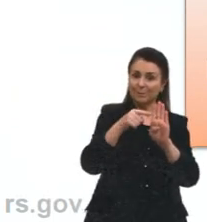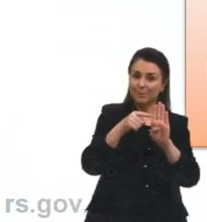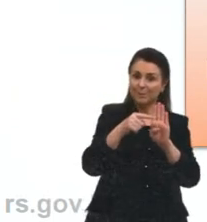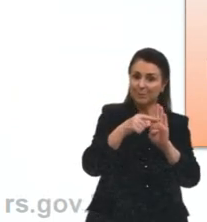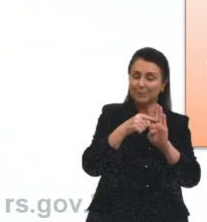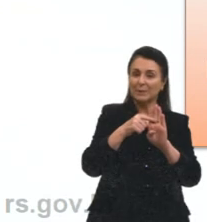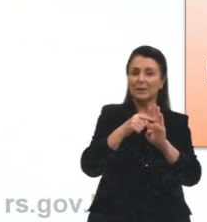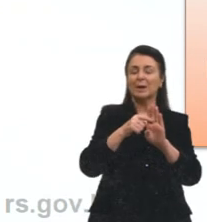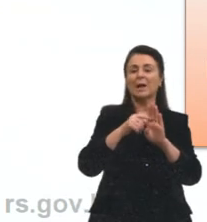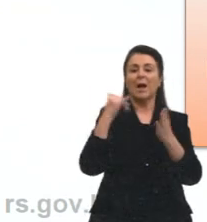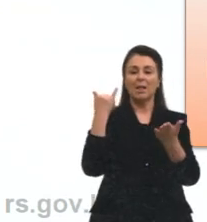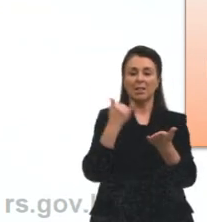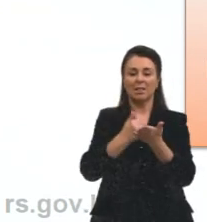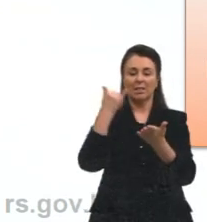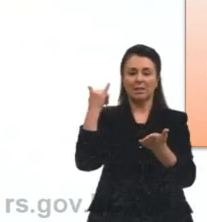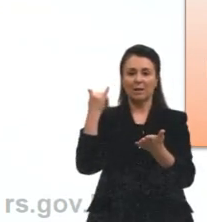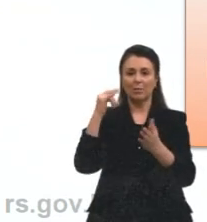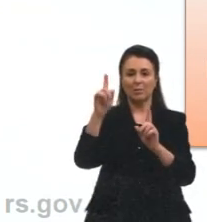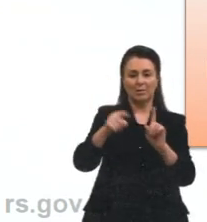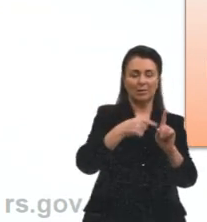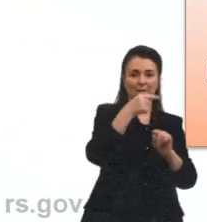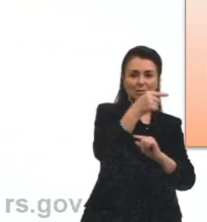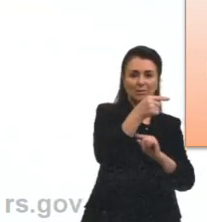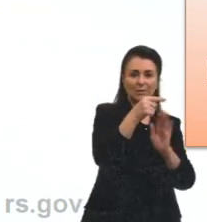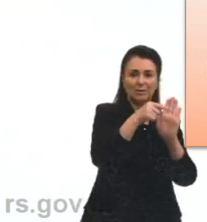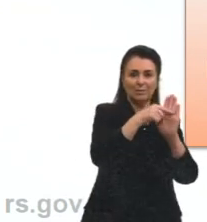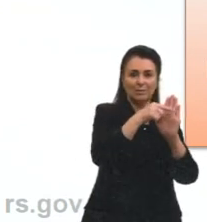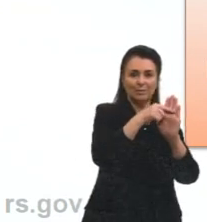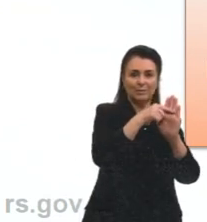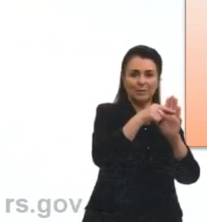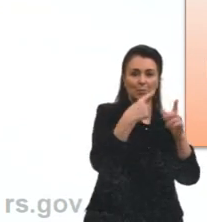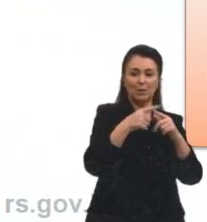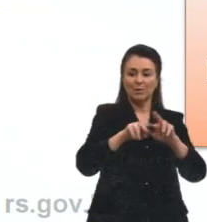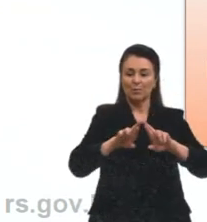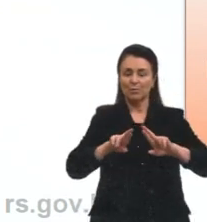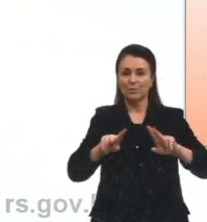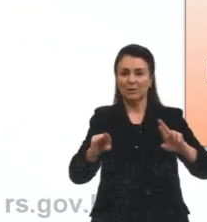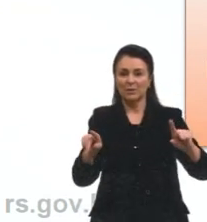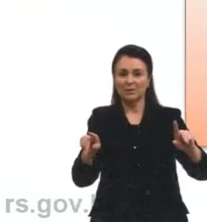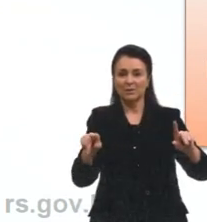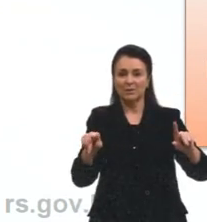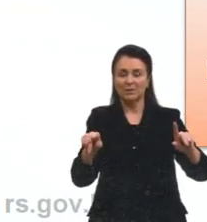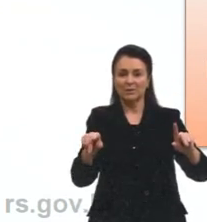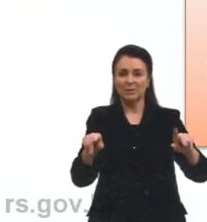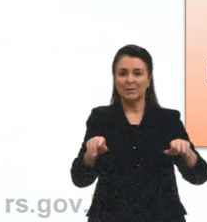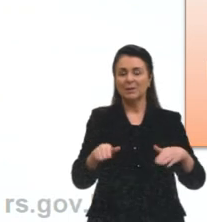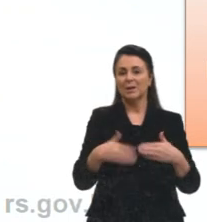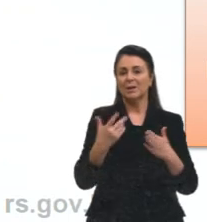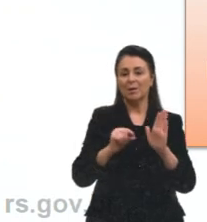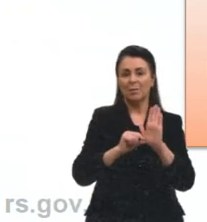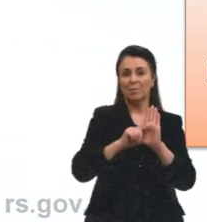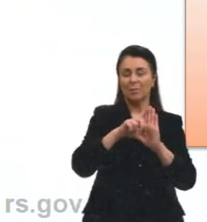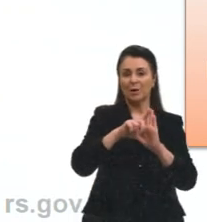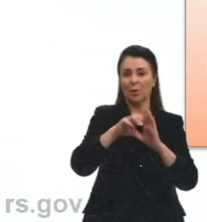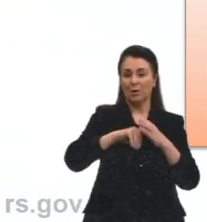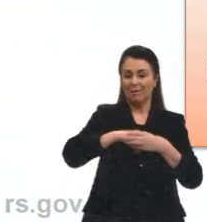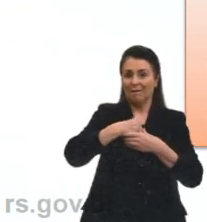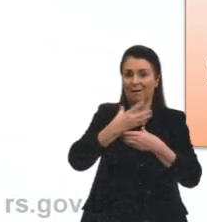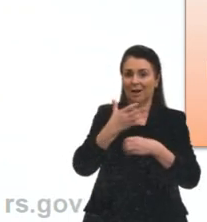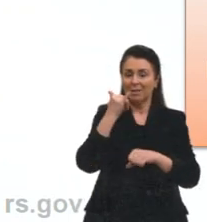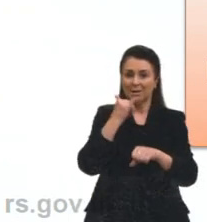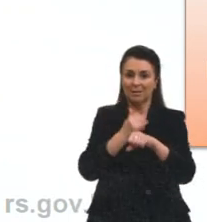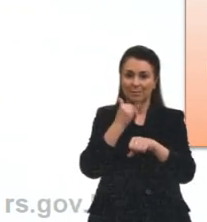porque é o oposto a Eles são diferentes então maior caráter